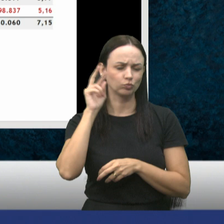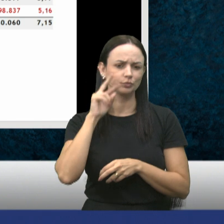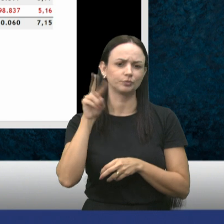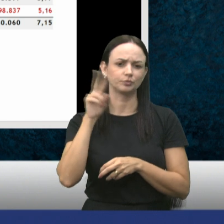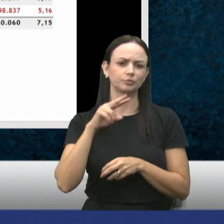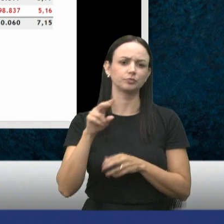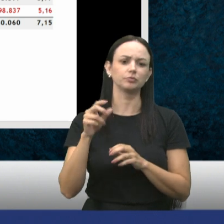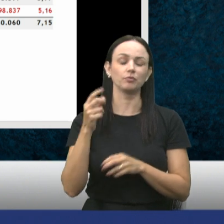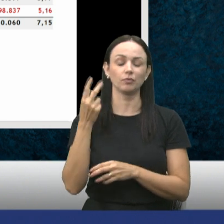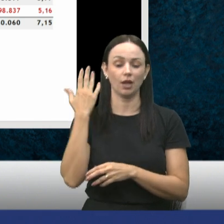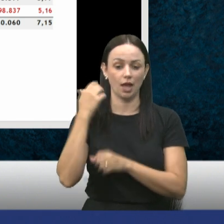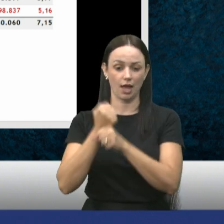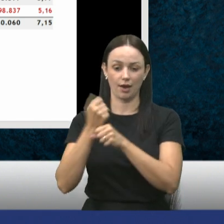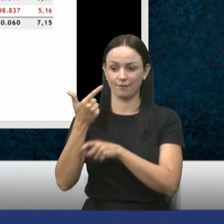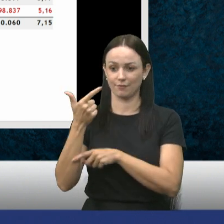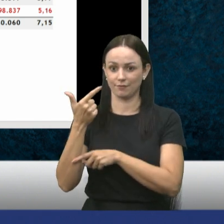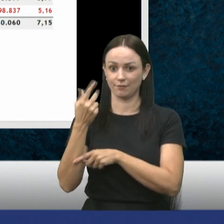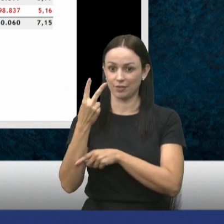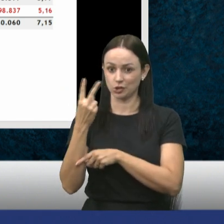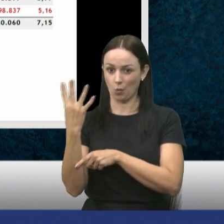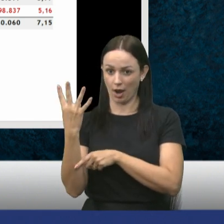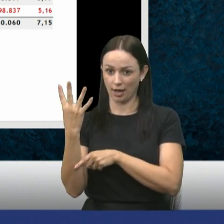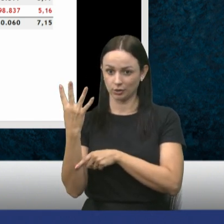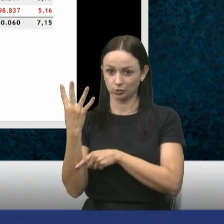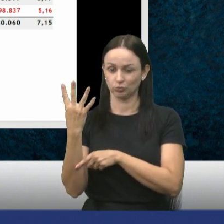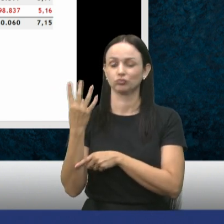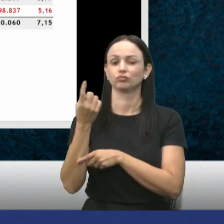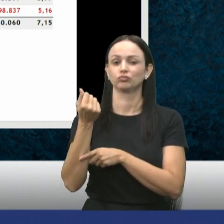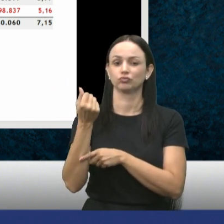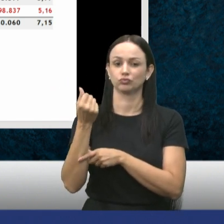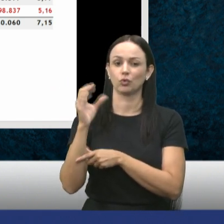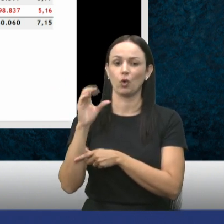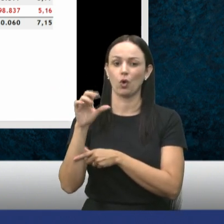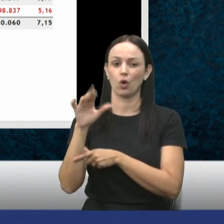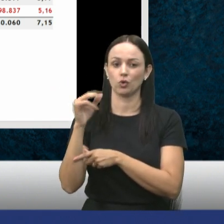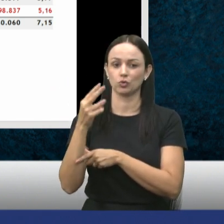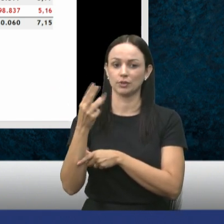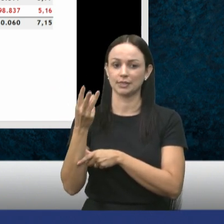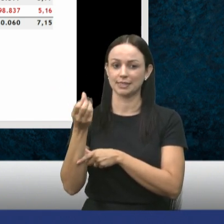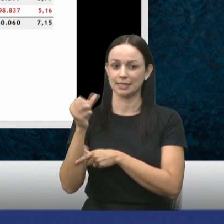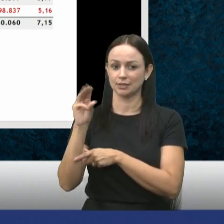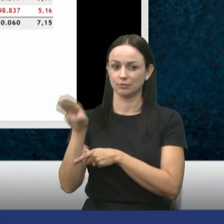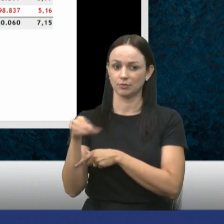de 2024, a receita corrente ficou em